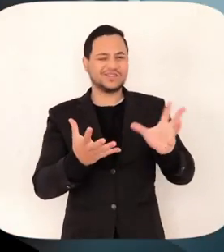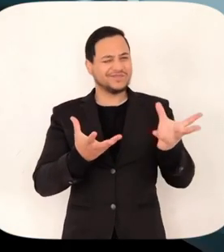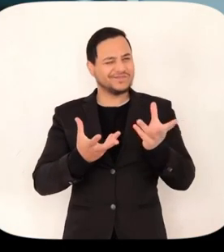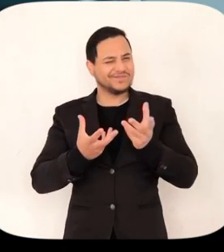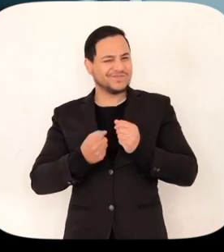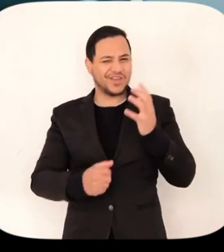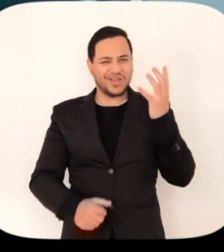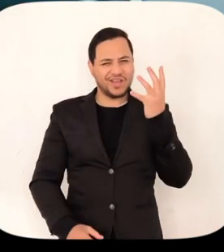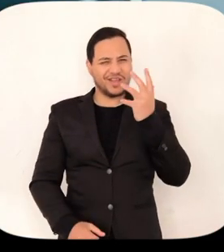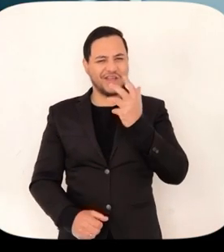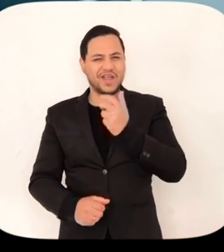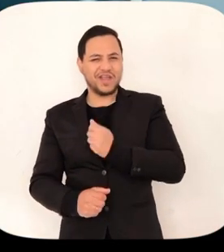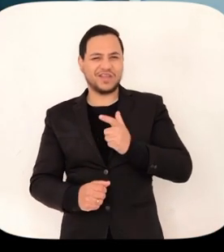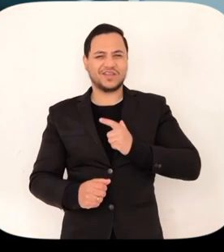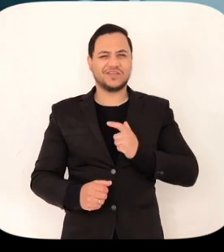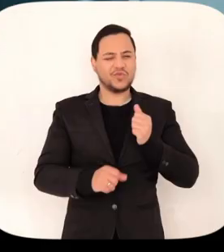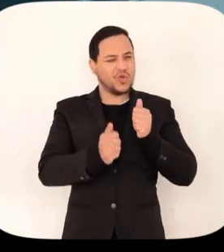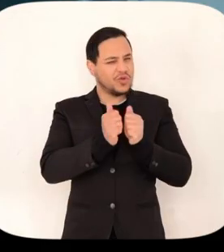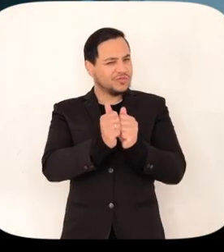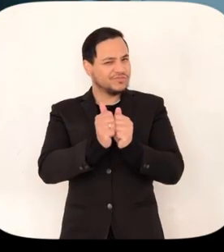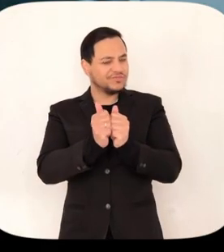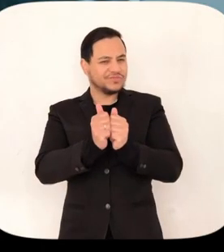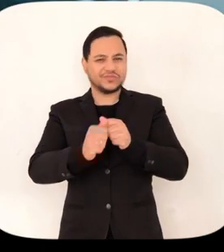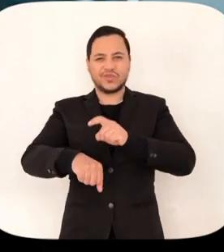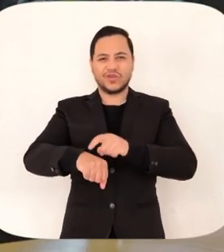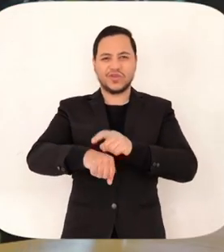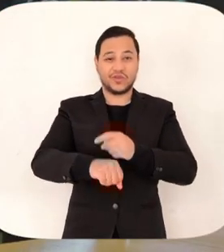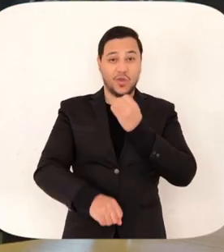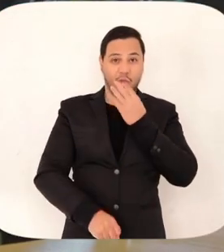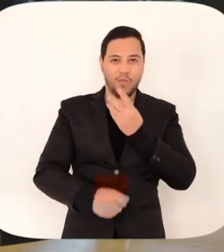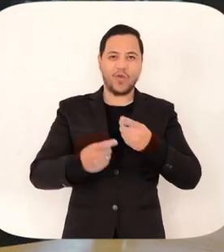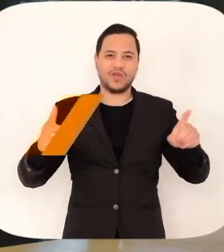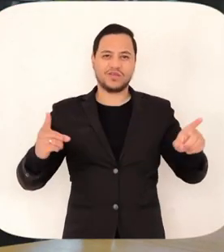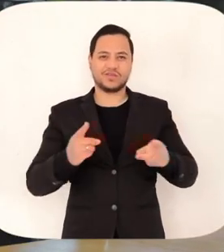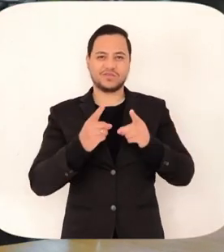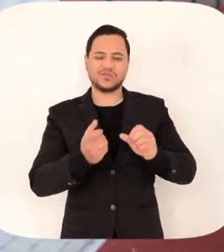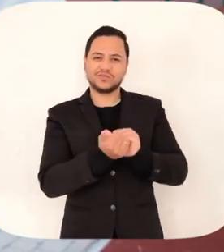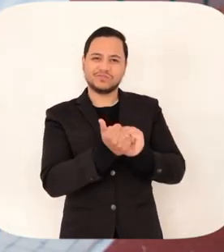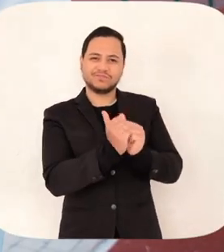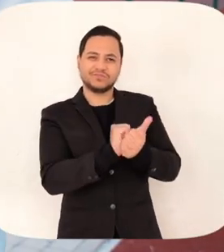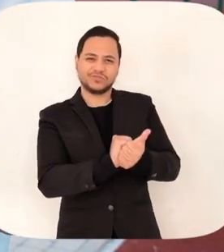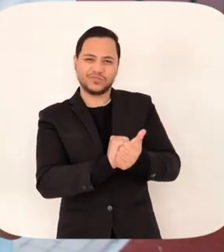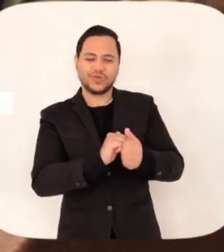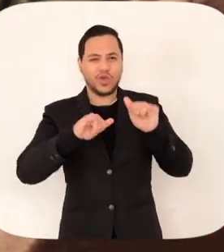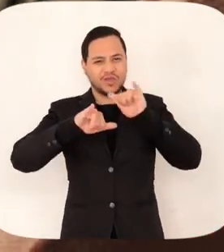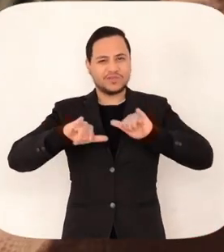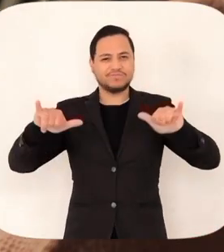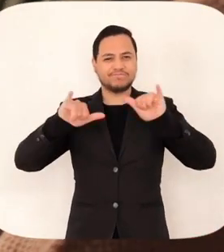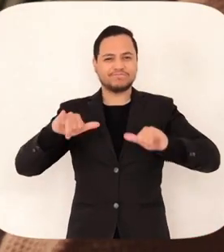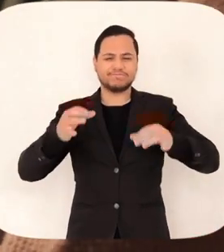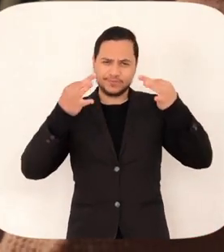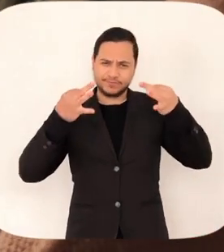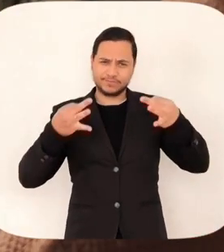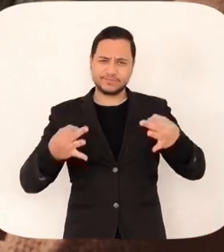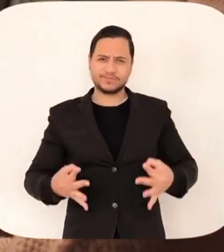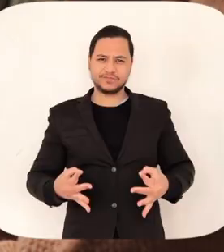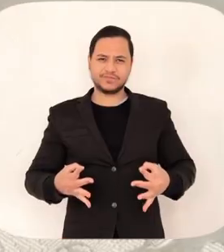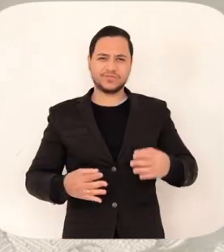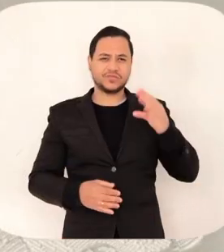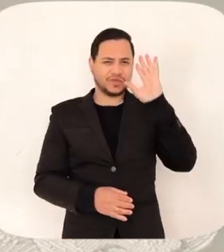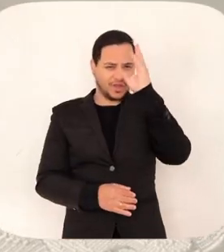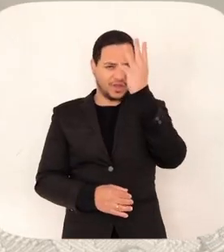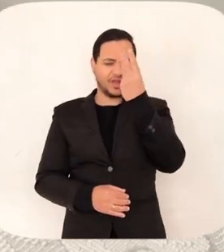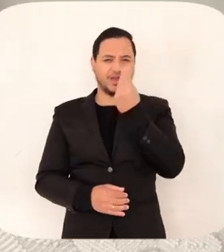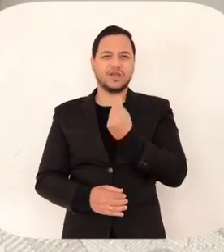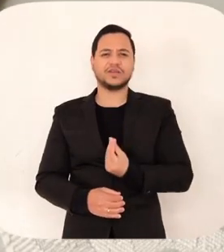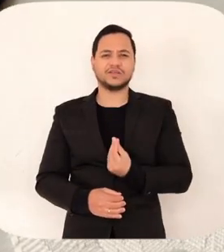diversidade, ele encanta. É companheiro de todas as horas, com a boa música, o esporte, a notícia com